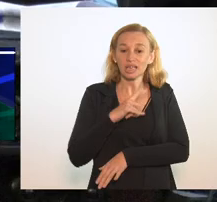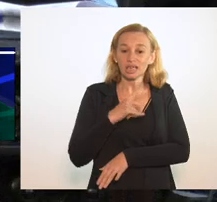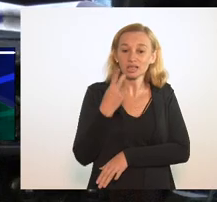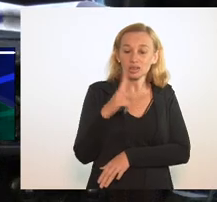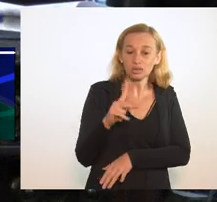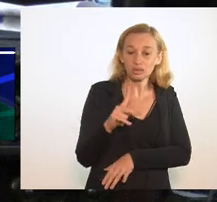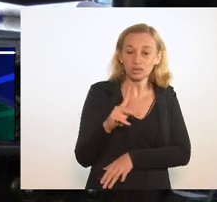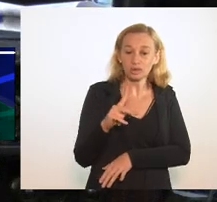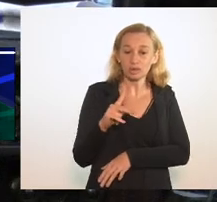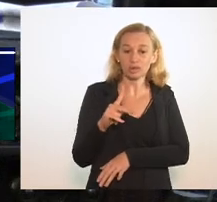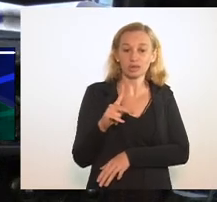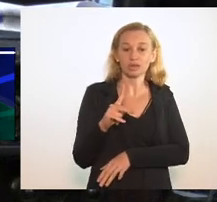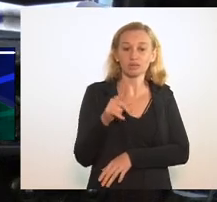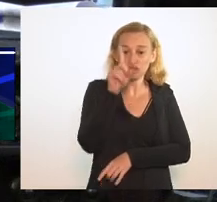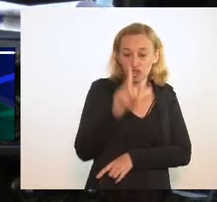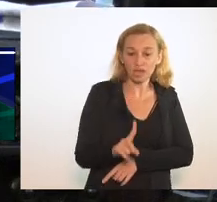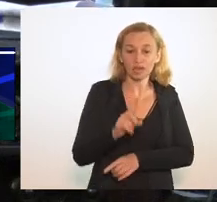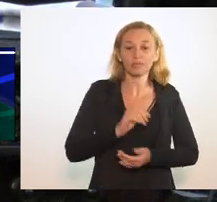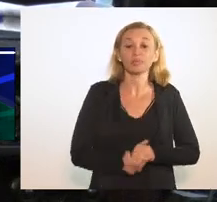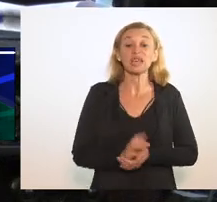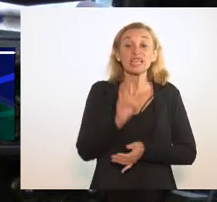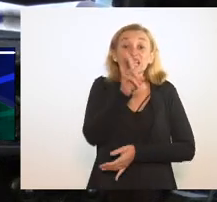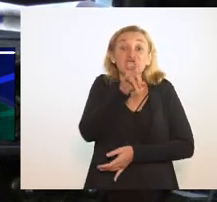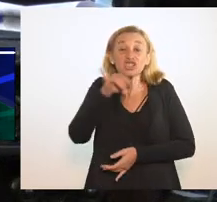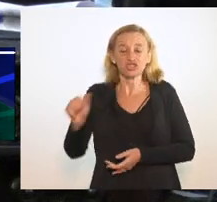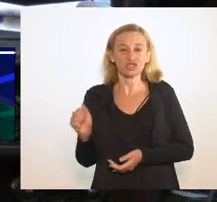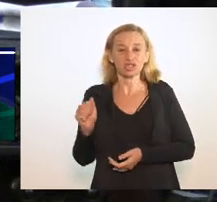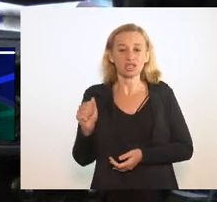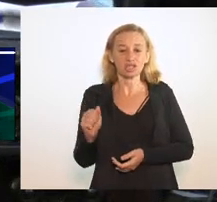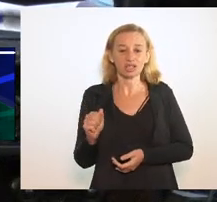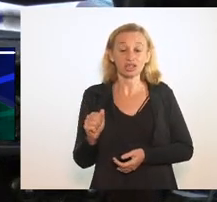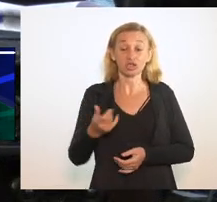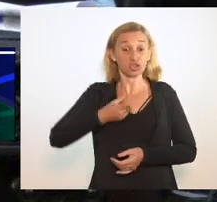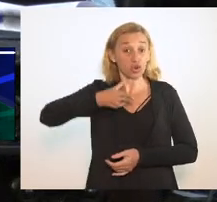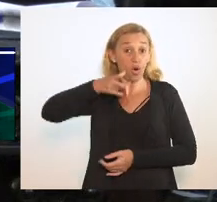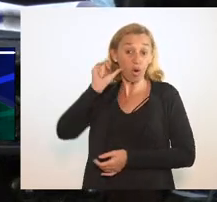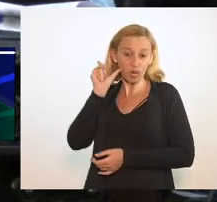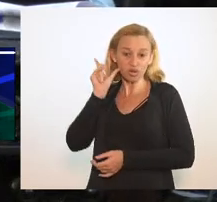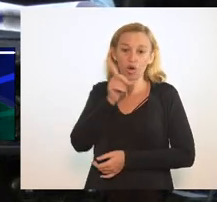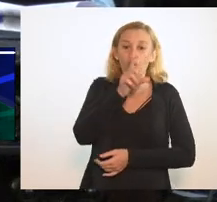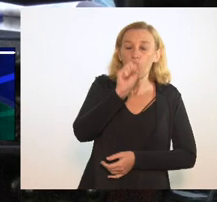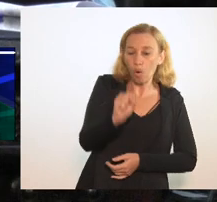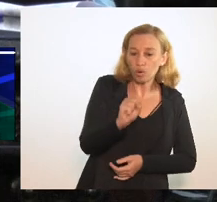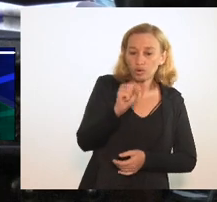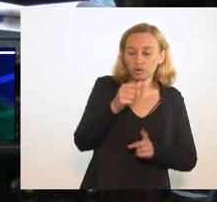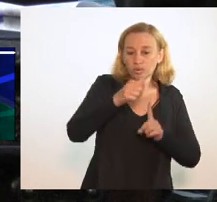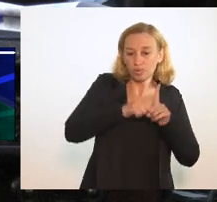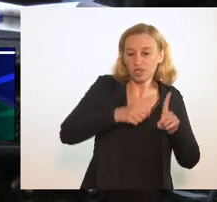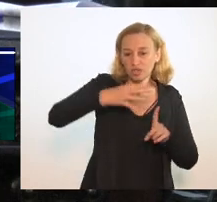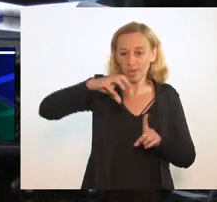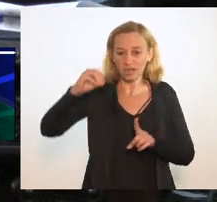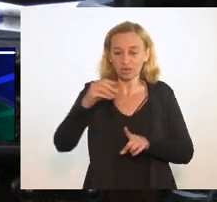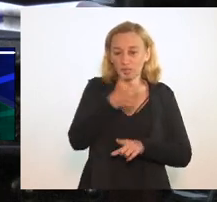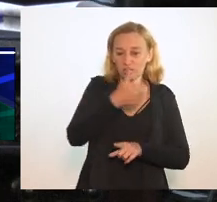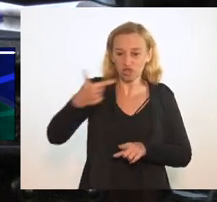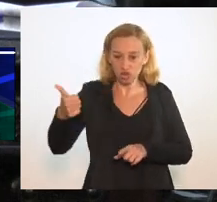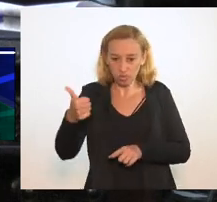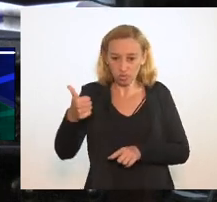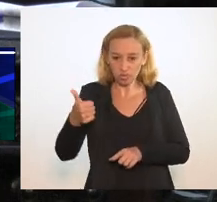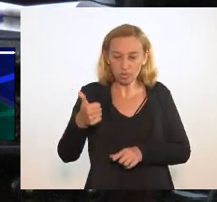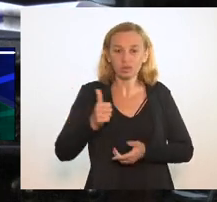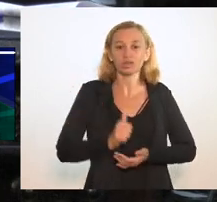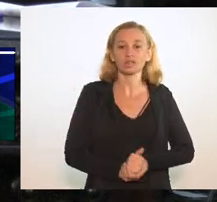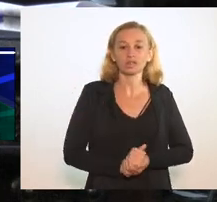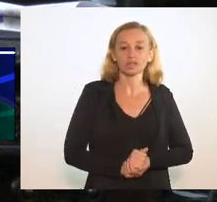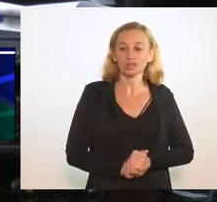cidadania plena. Nesse dia de ontem, 8 de março de 2021, de